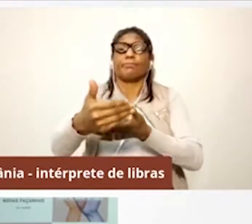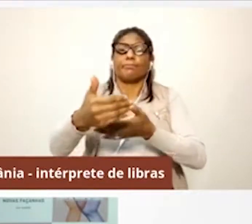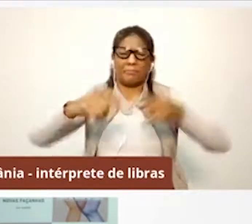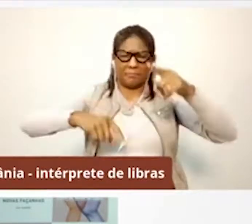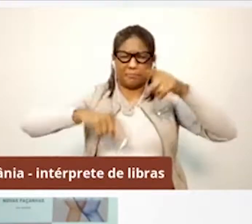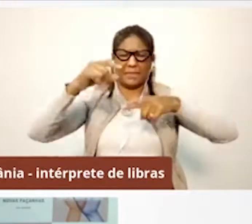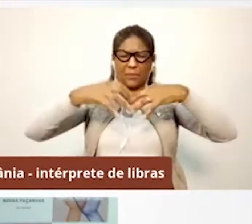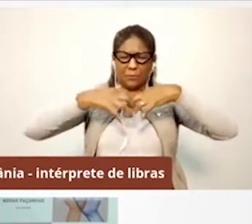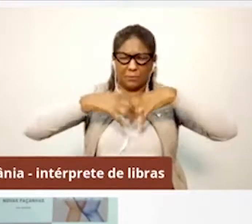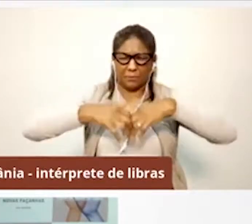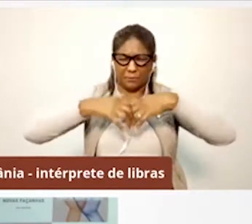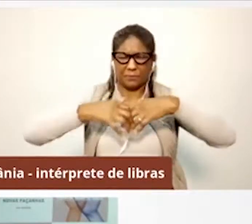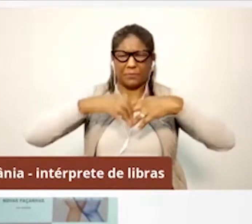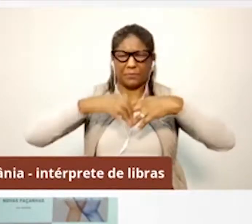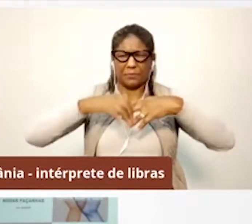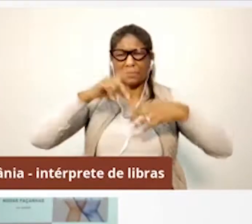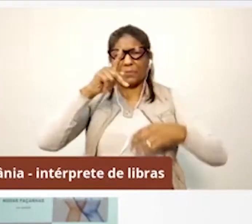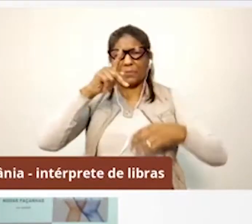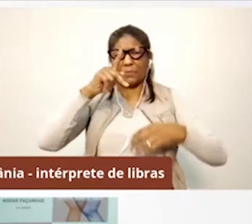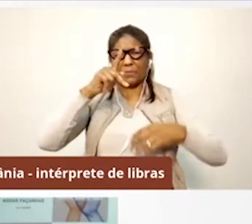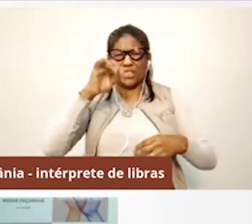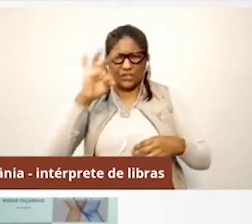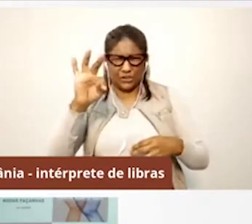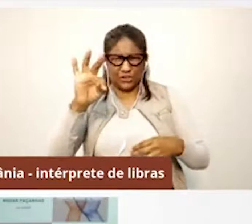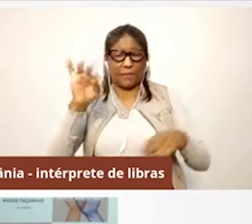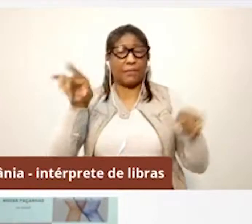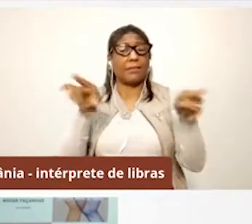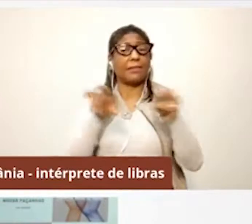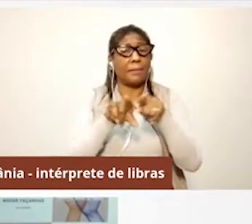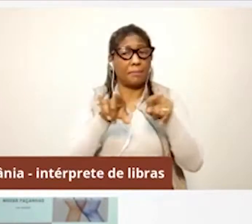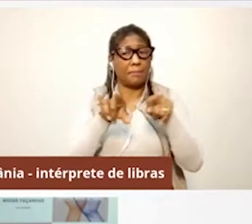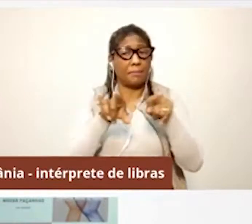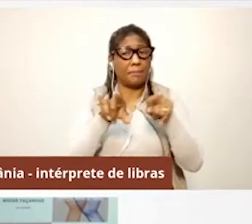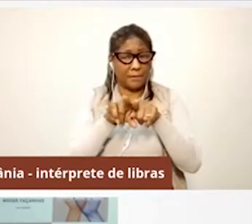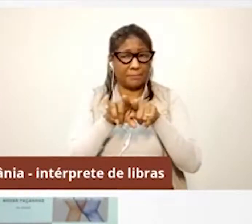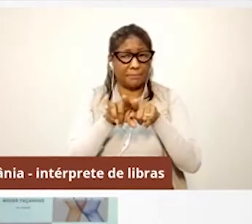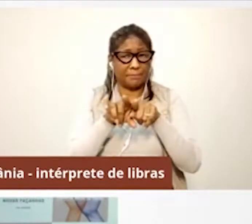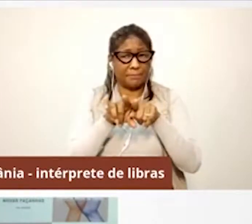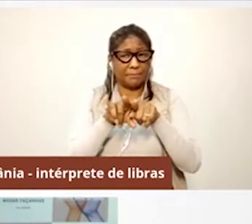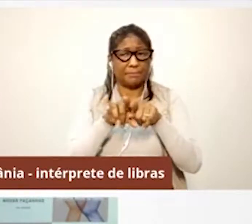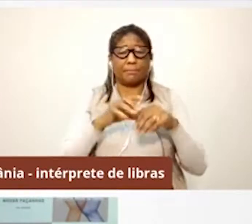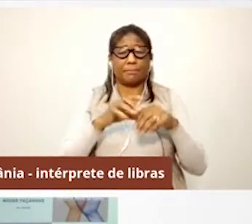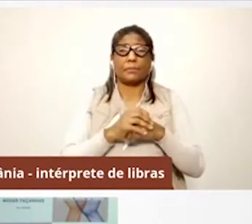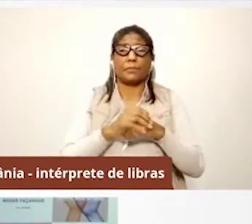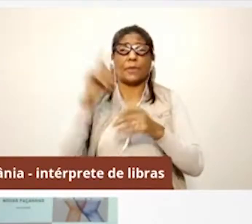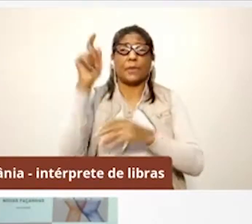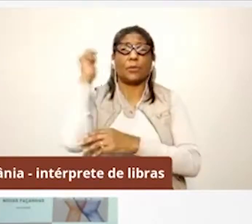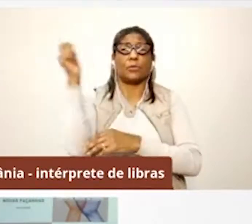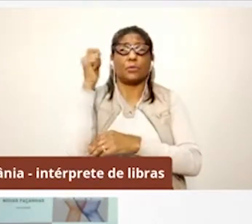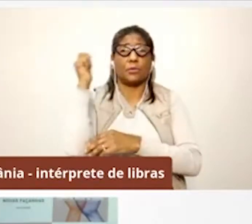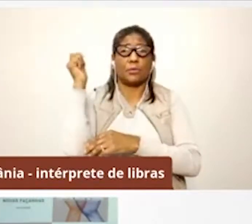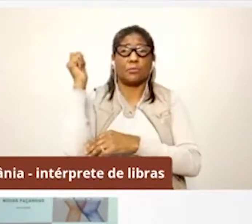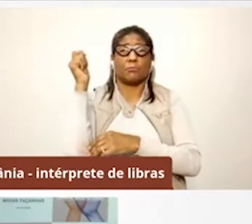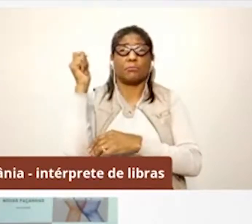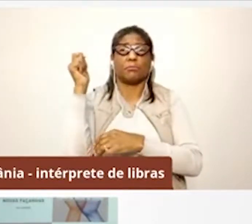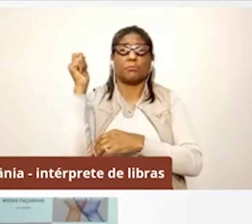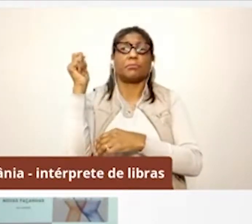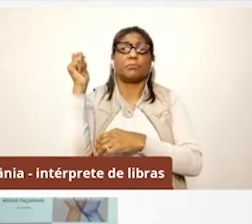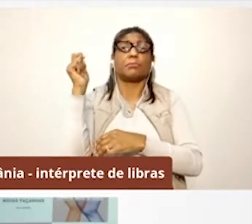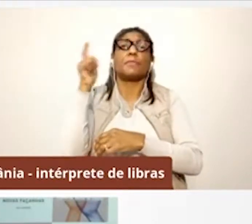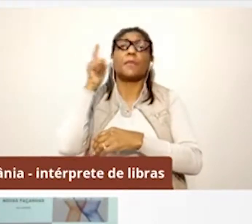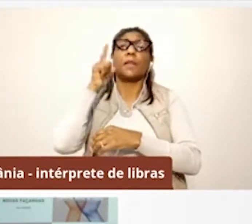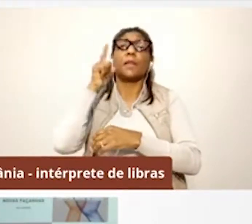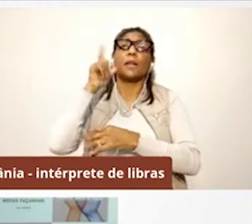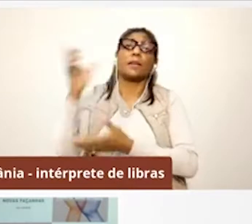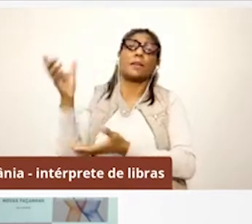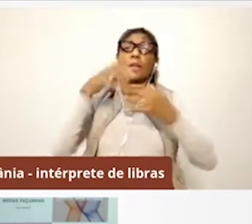O Estado do Rio Grande do Sul vai receber esse equipamento, além de mais um que estamos adquirindo. Então, isso vai